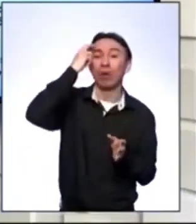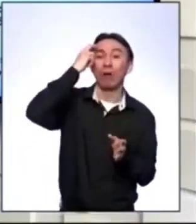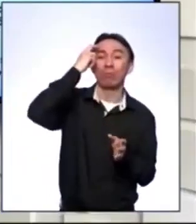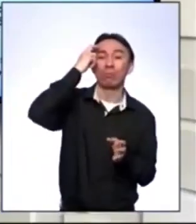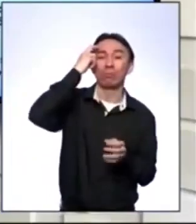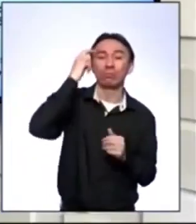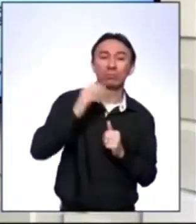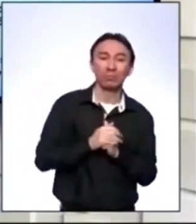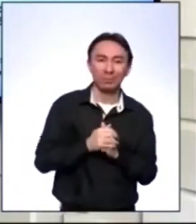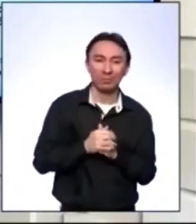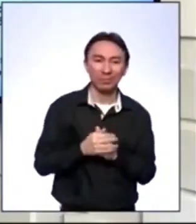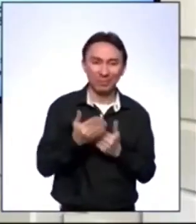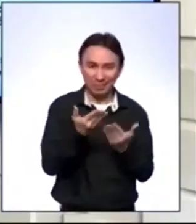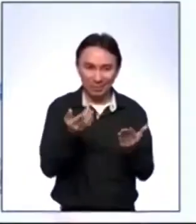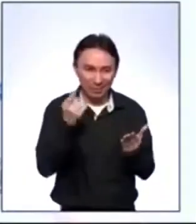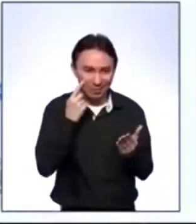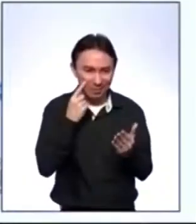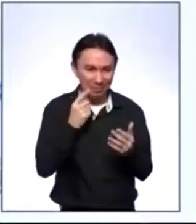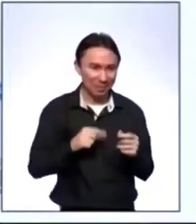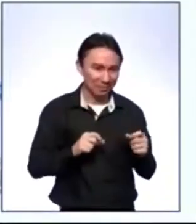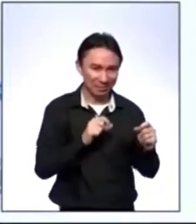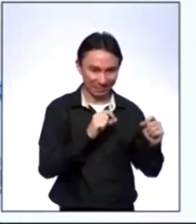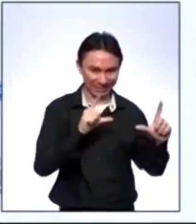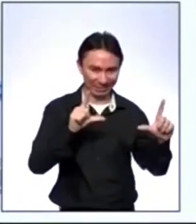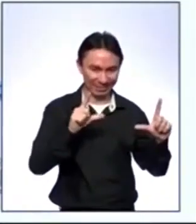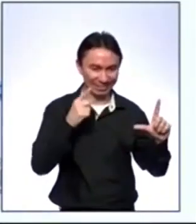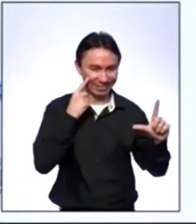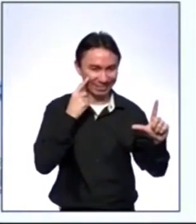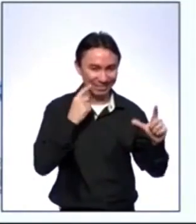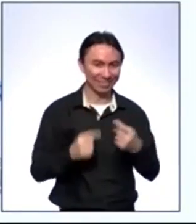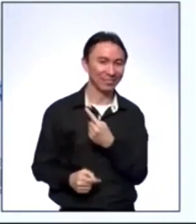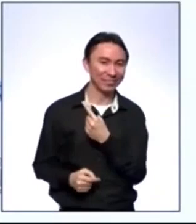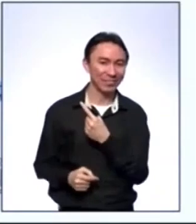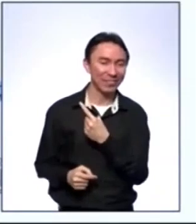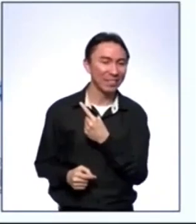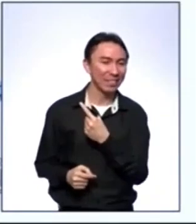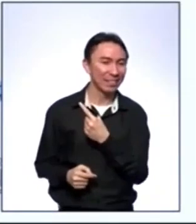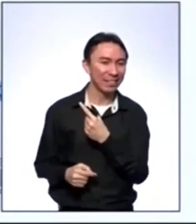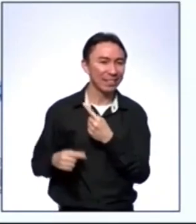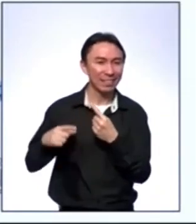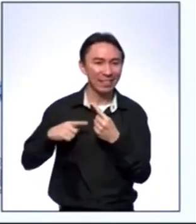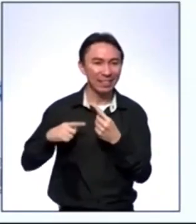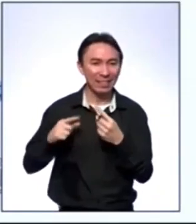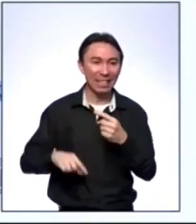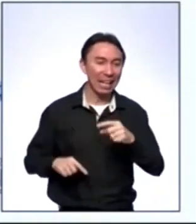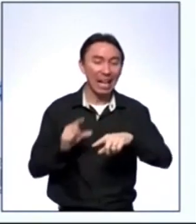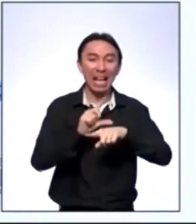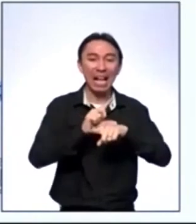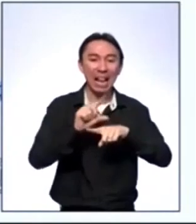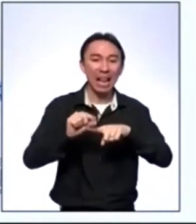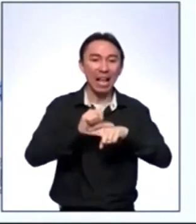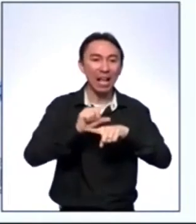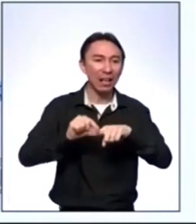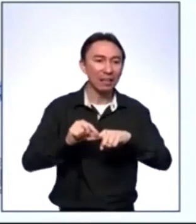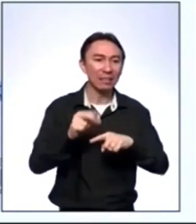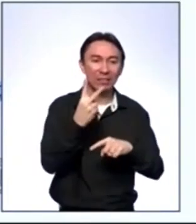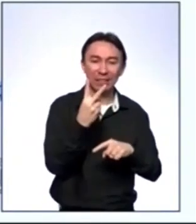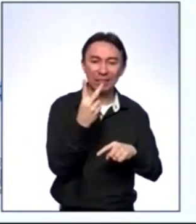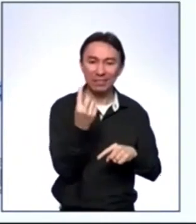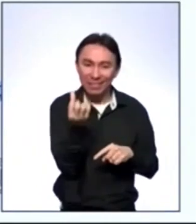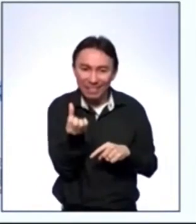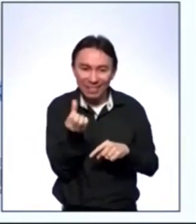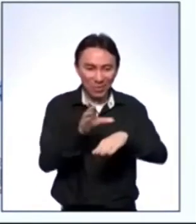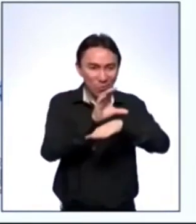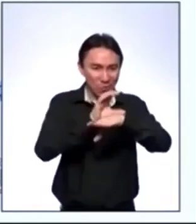montar essa luzinha para você, ó, com um artigo 216 da nossa Constituição